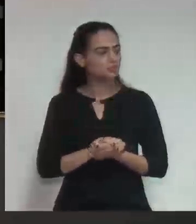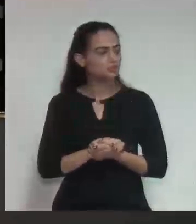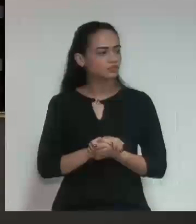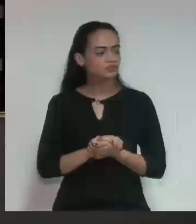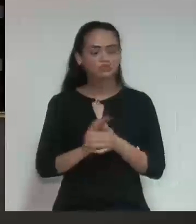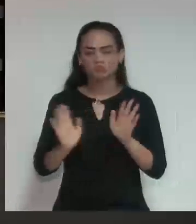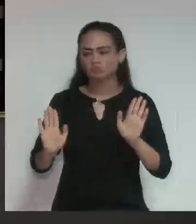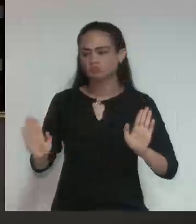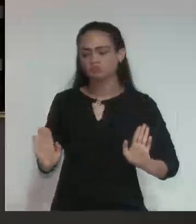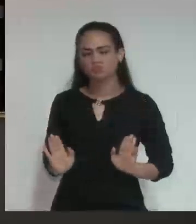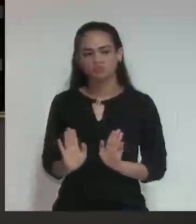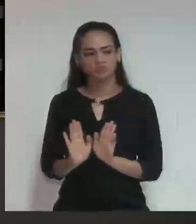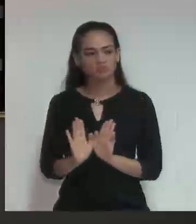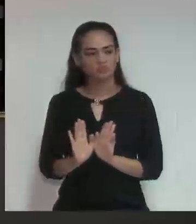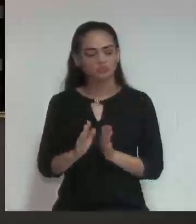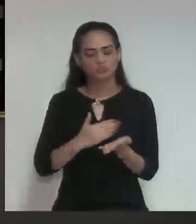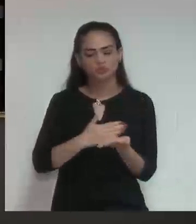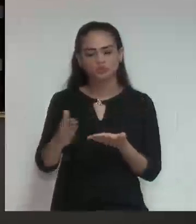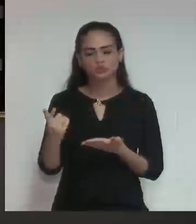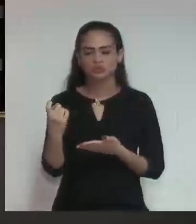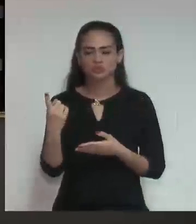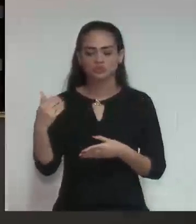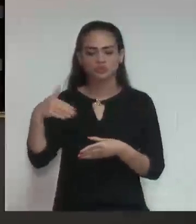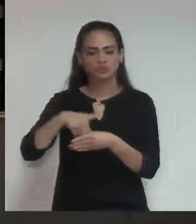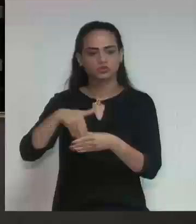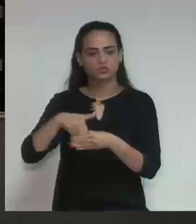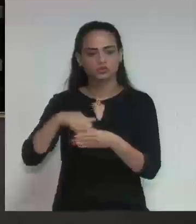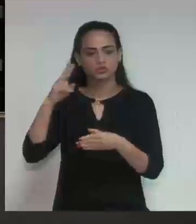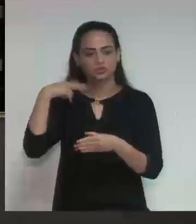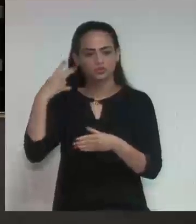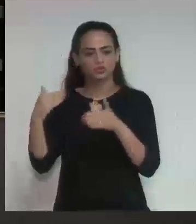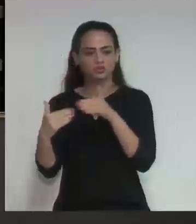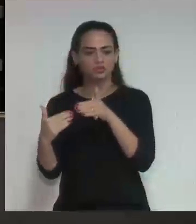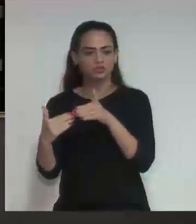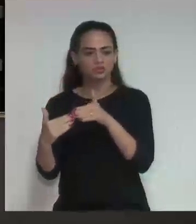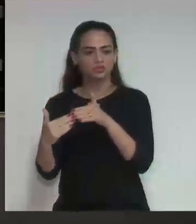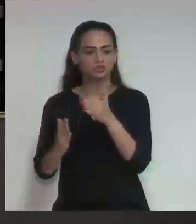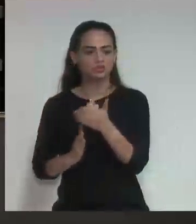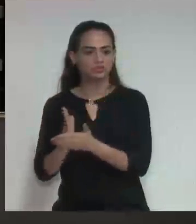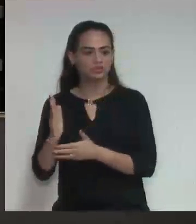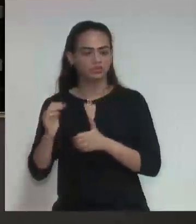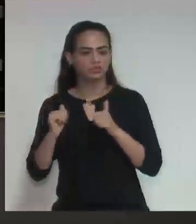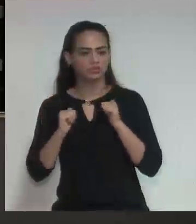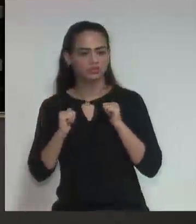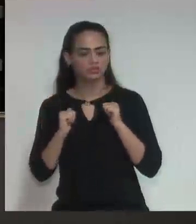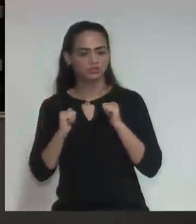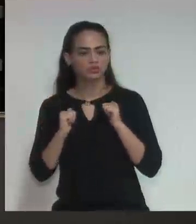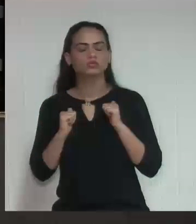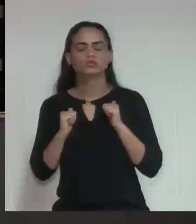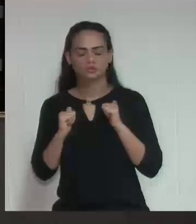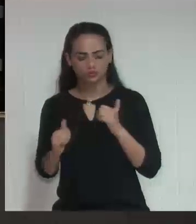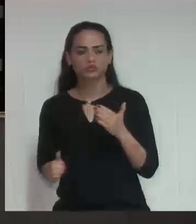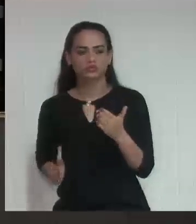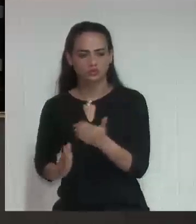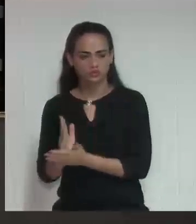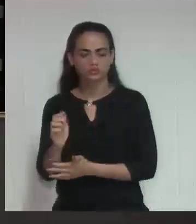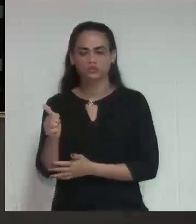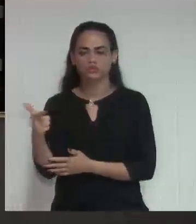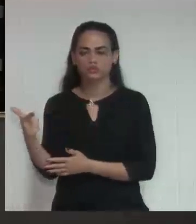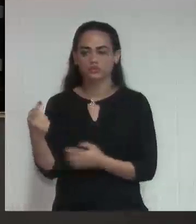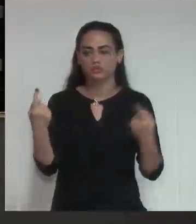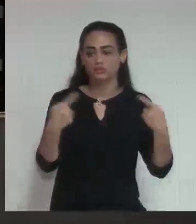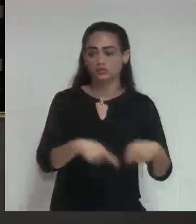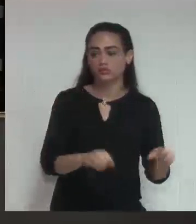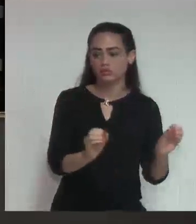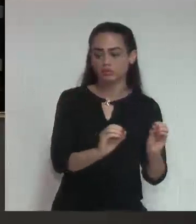não havendo nenhuma manifestação de liderança, está em votação única. Os vereadores que aprovam, permaneçam como se encontra. Aprovado por 12 votos